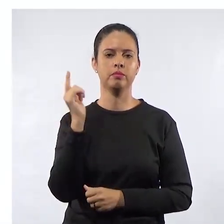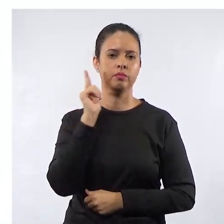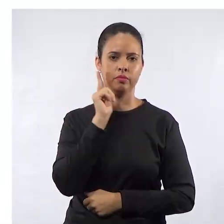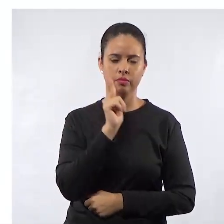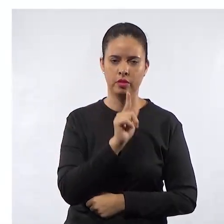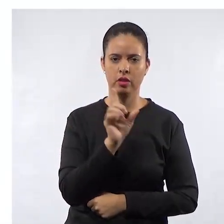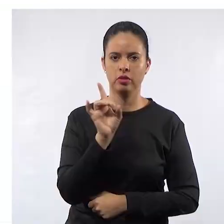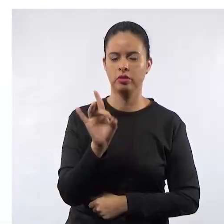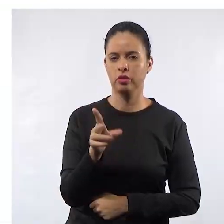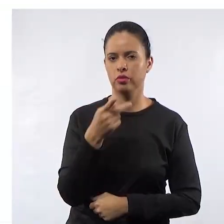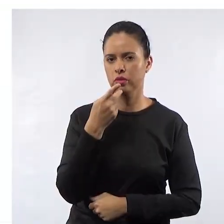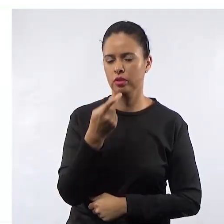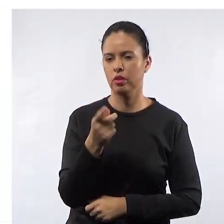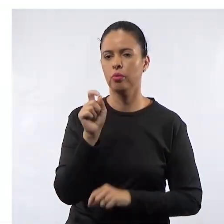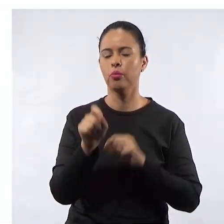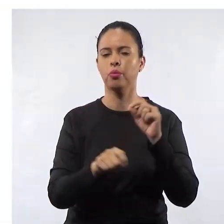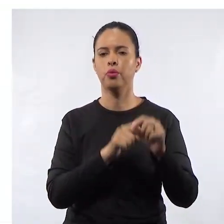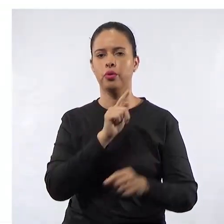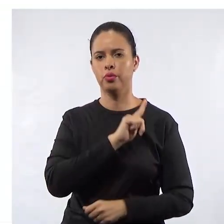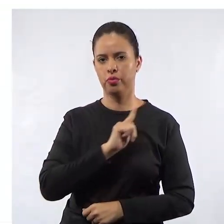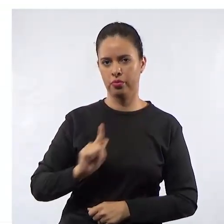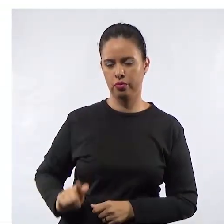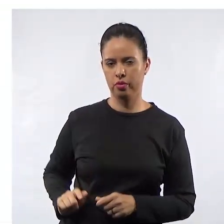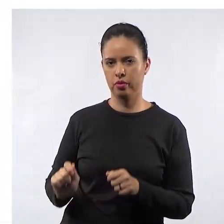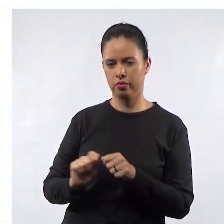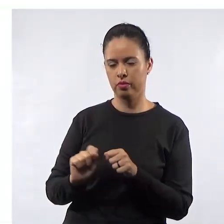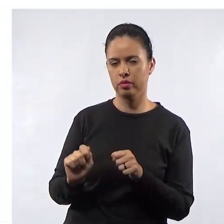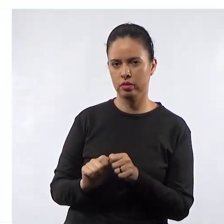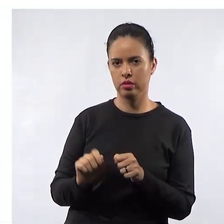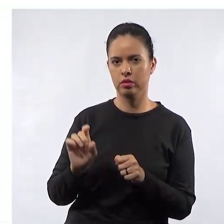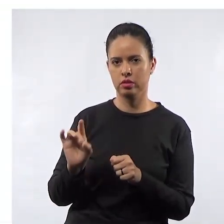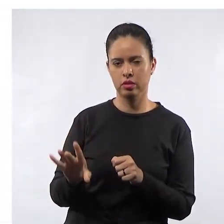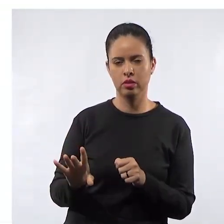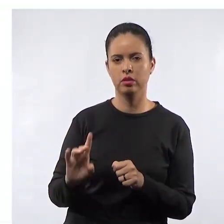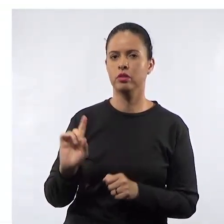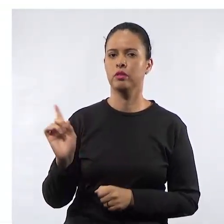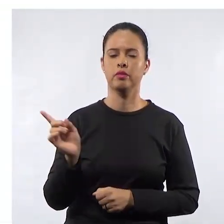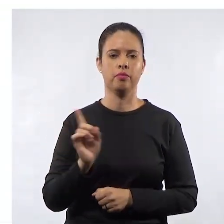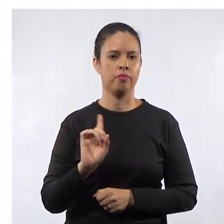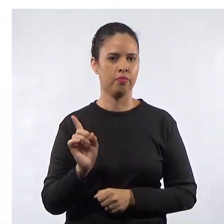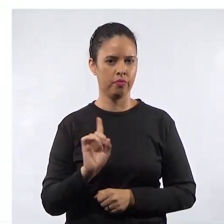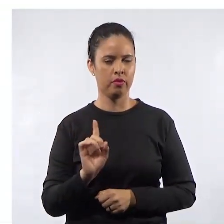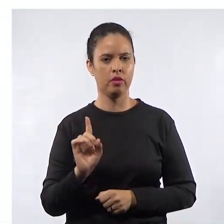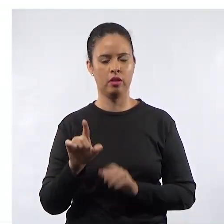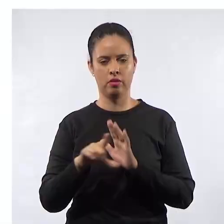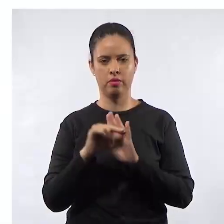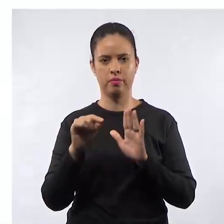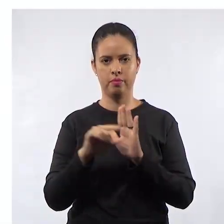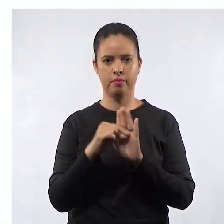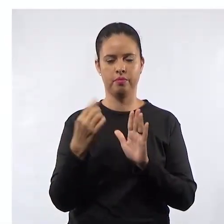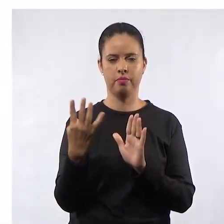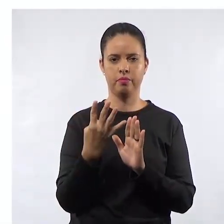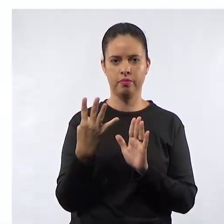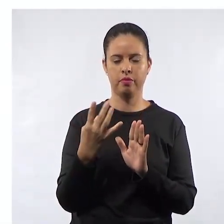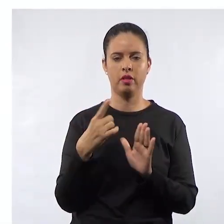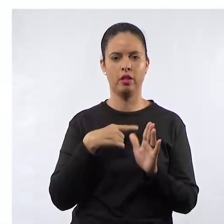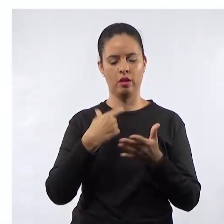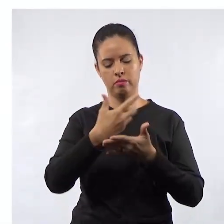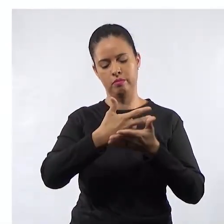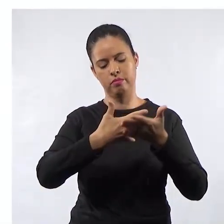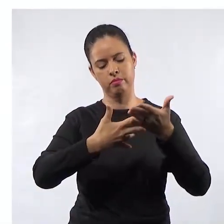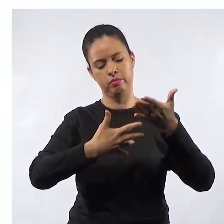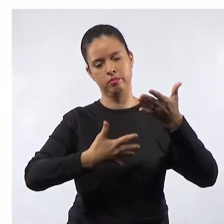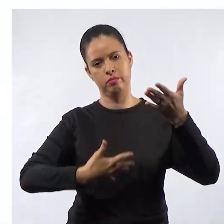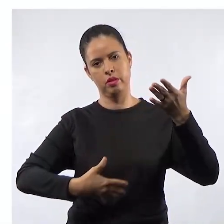isso é importante para, de fato, não só dizer o que o Estado vai fazer ali como política nacional, né? Lá do